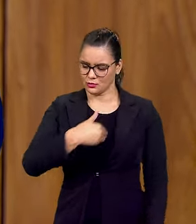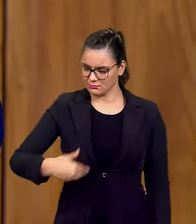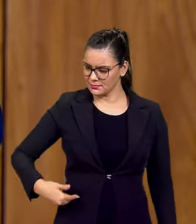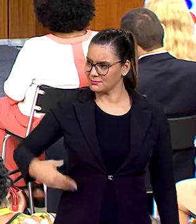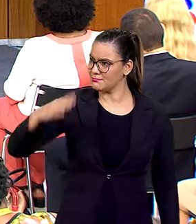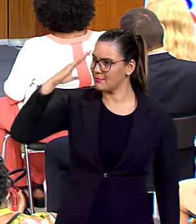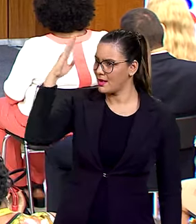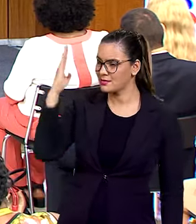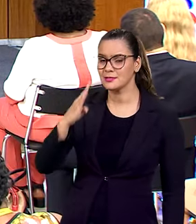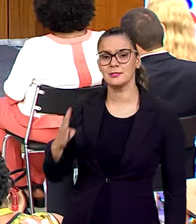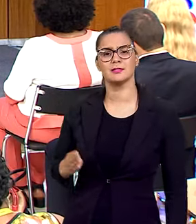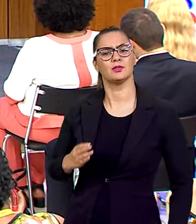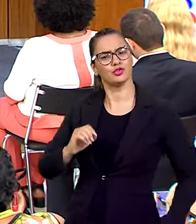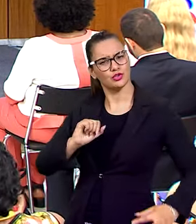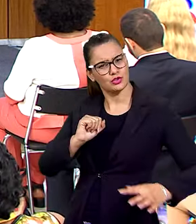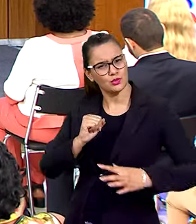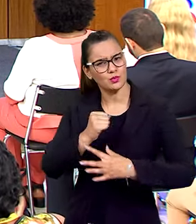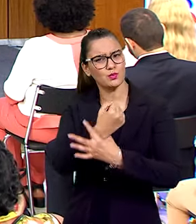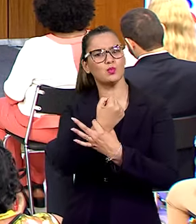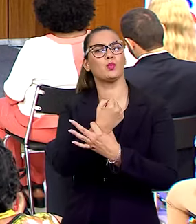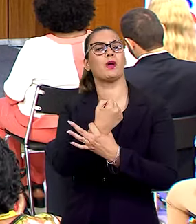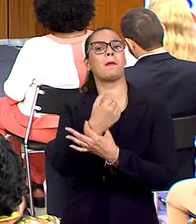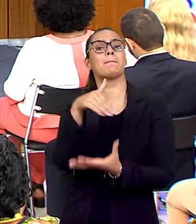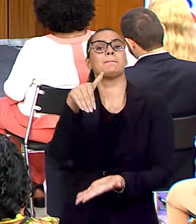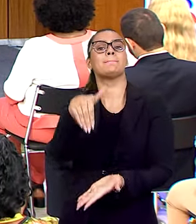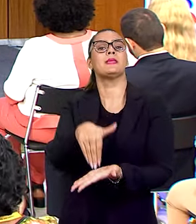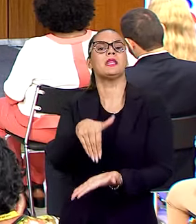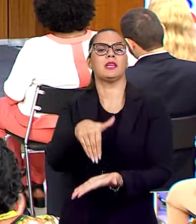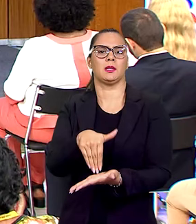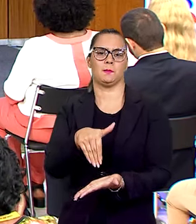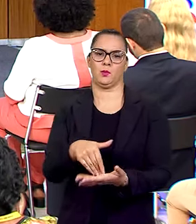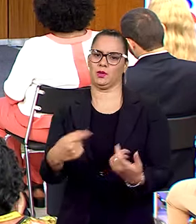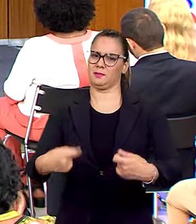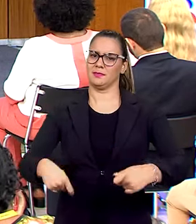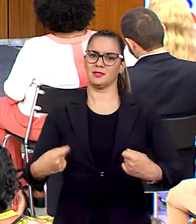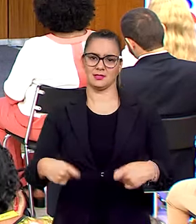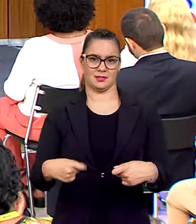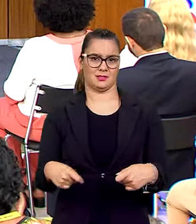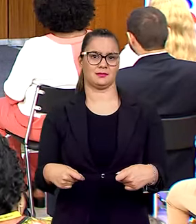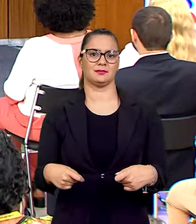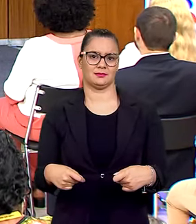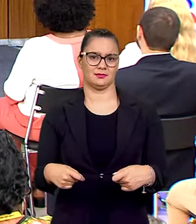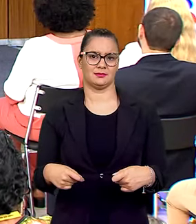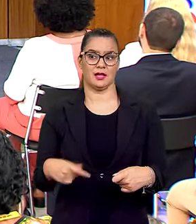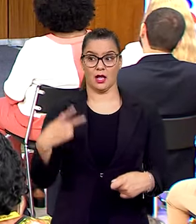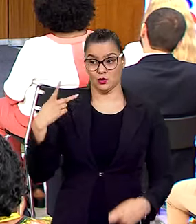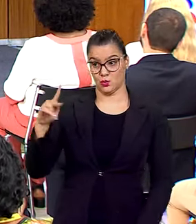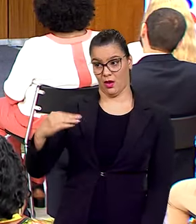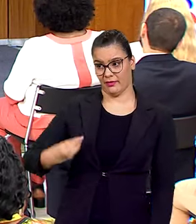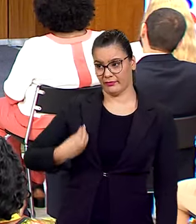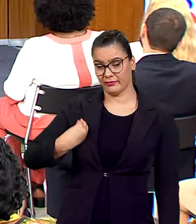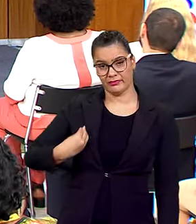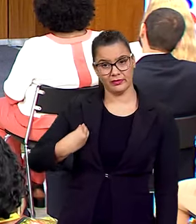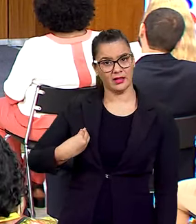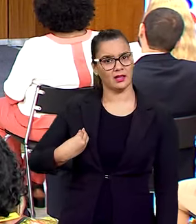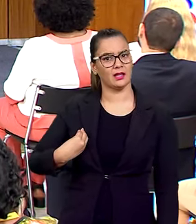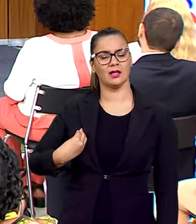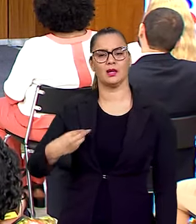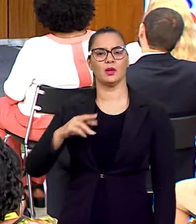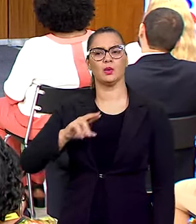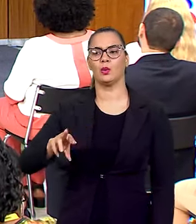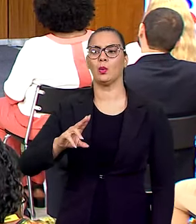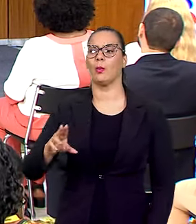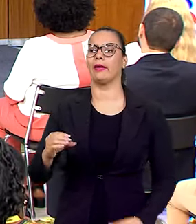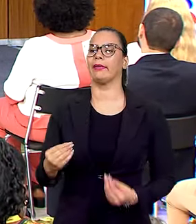como Estado brasileiro de assegurar a elas o mínimo necessário para que suas vidas